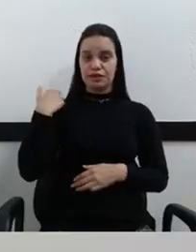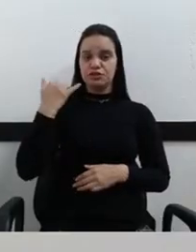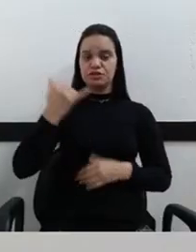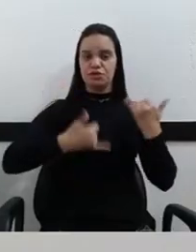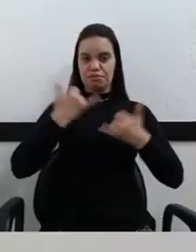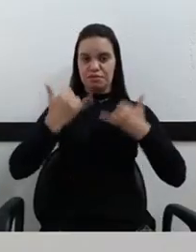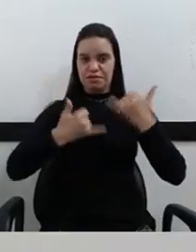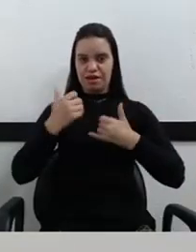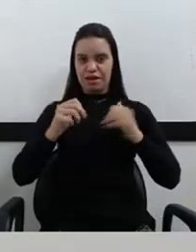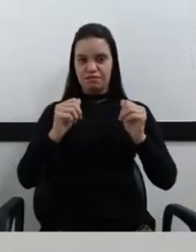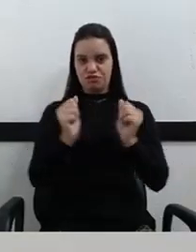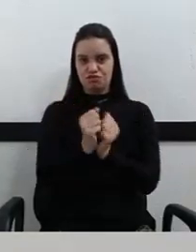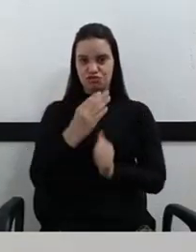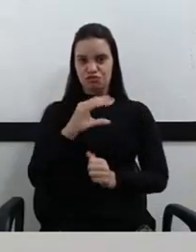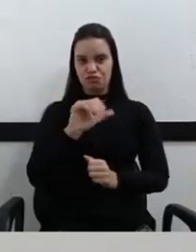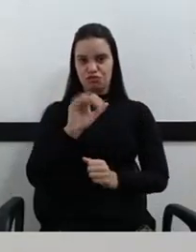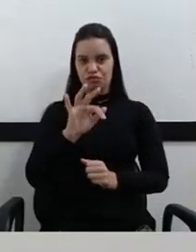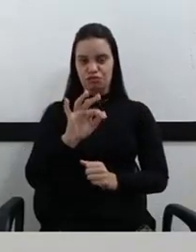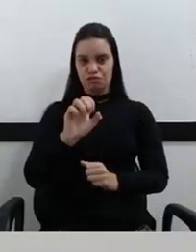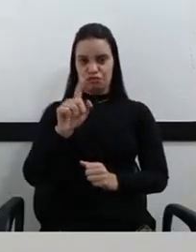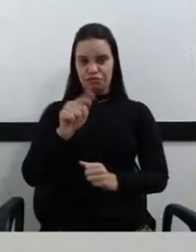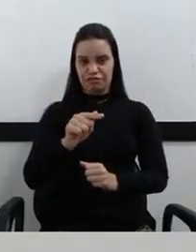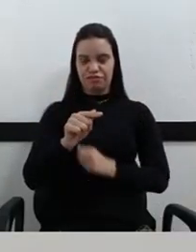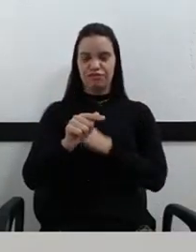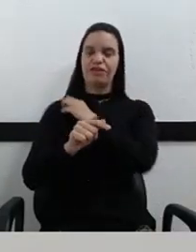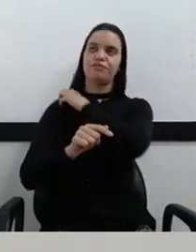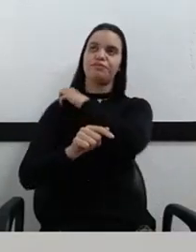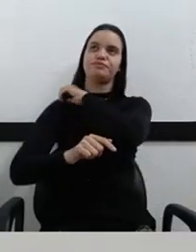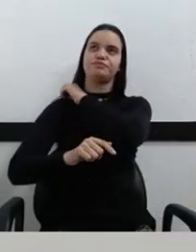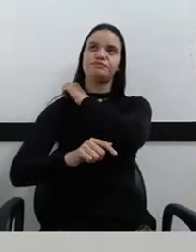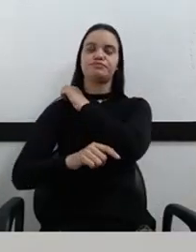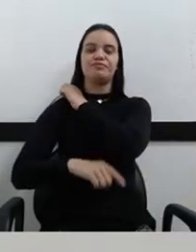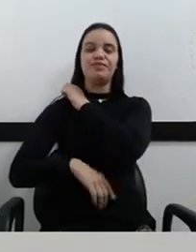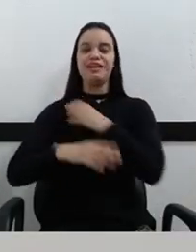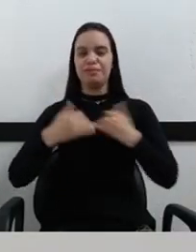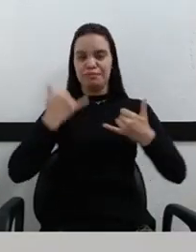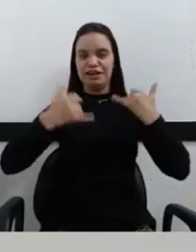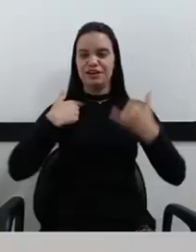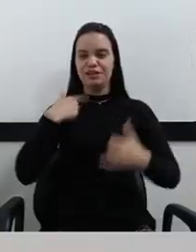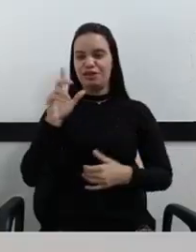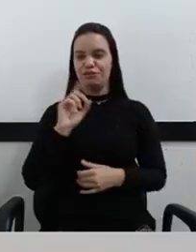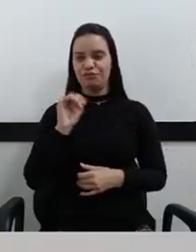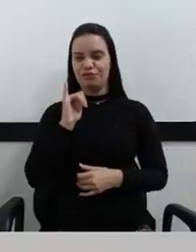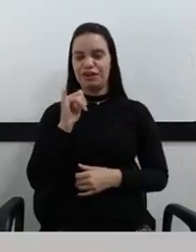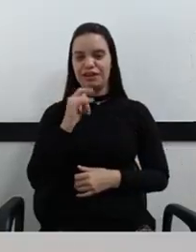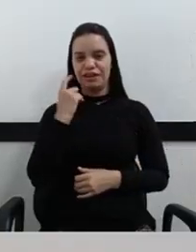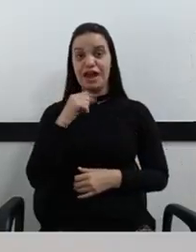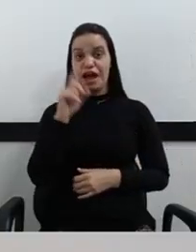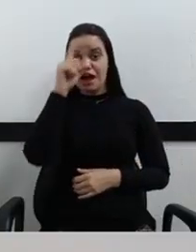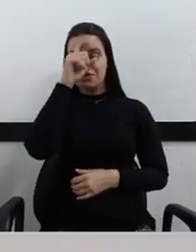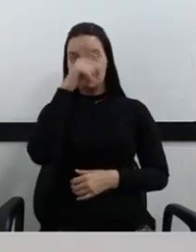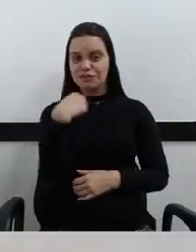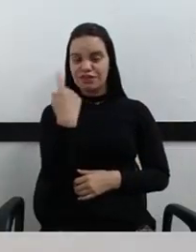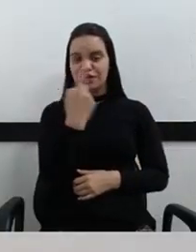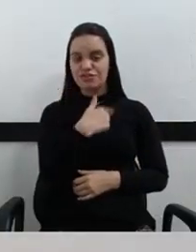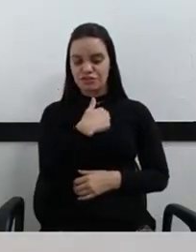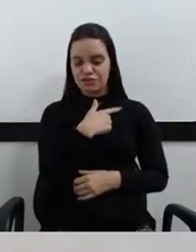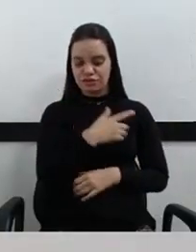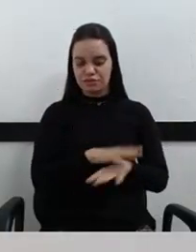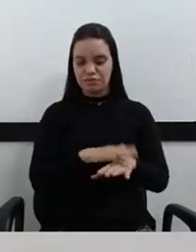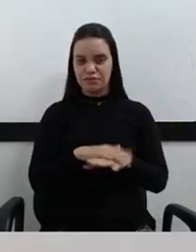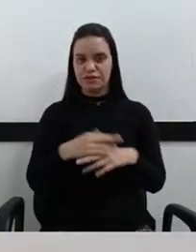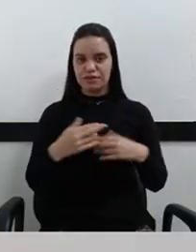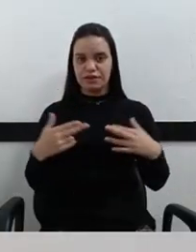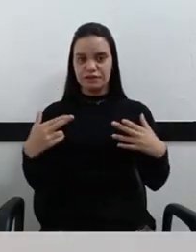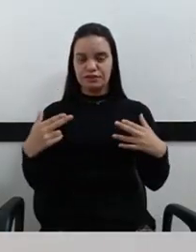outro defensor, que nem é da política que estava aqui do prédio, né? Falei para ele, a nossa dificuldade é que para reconstruir